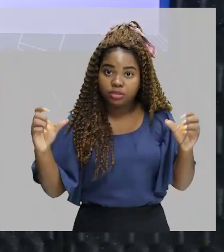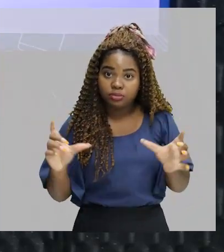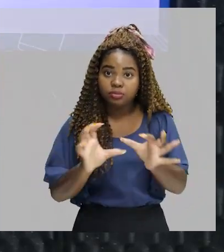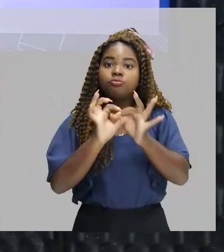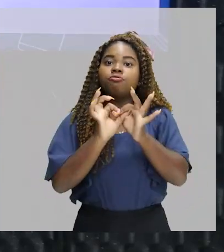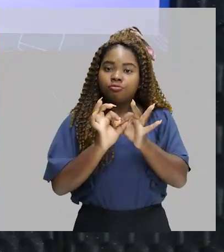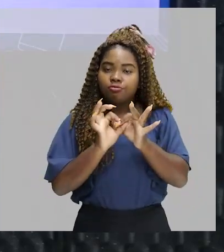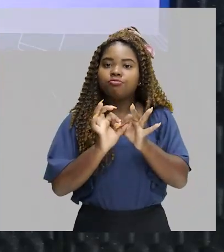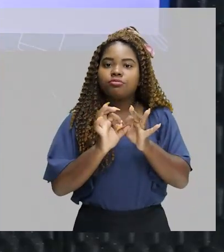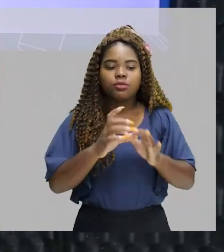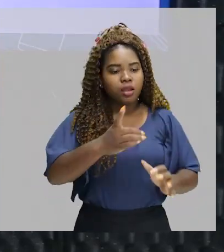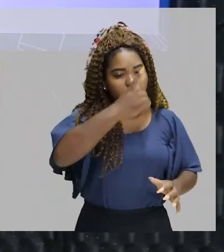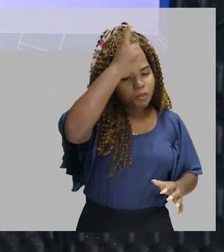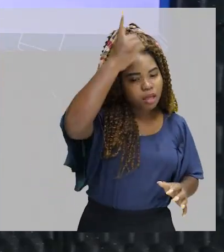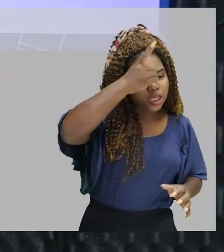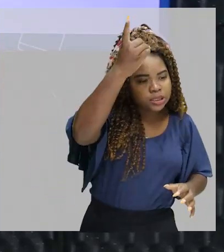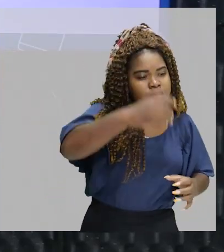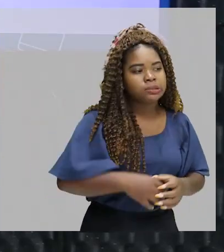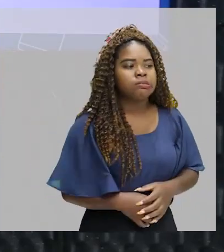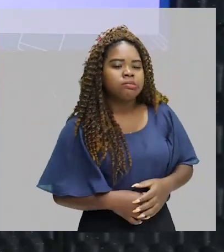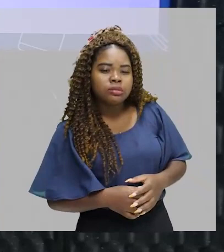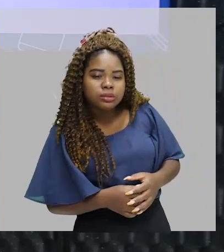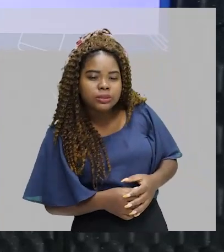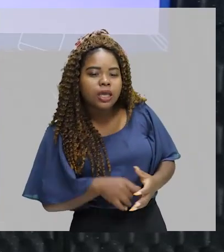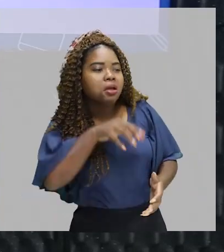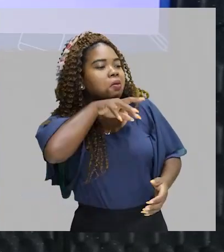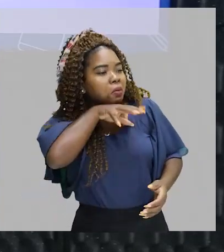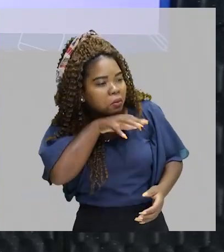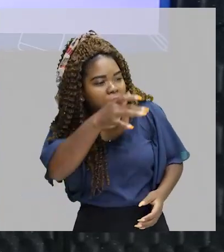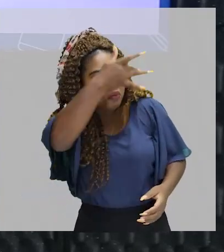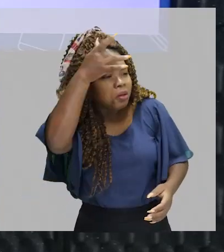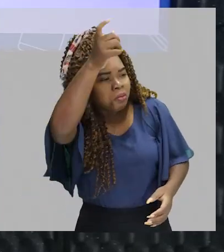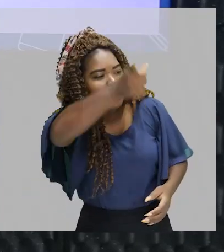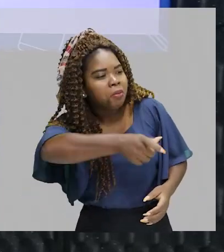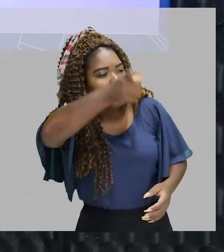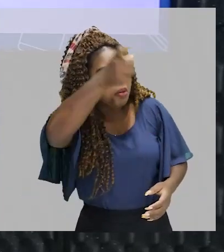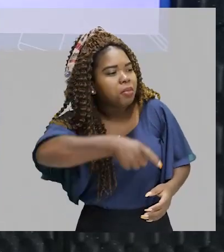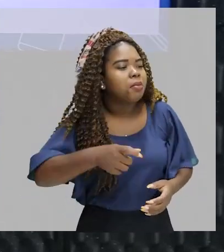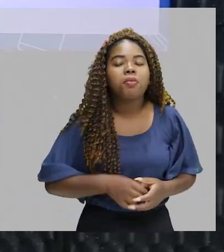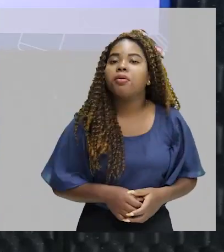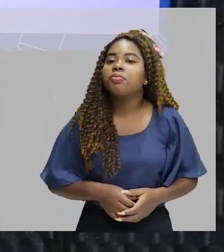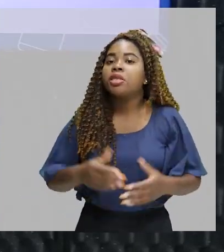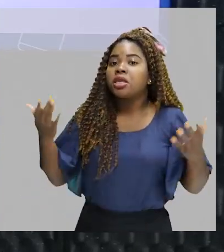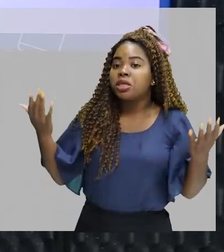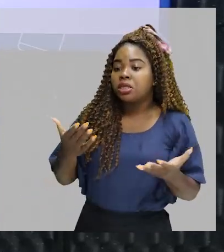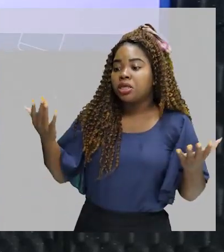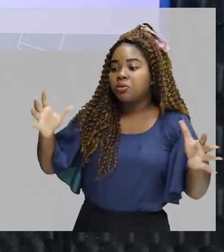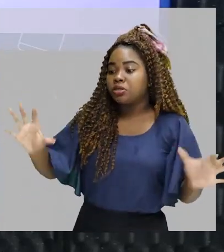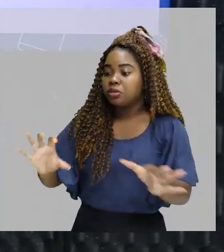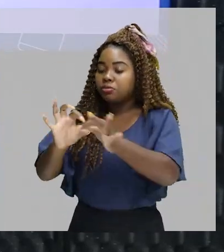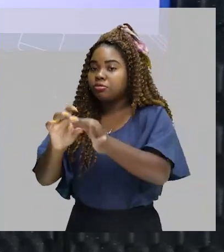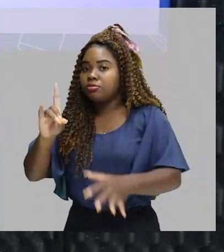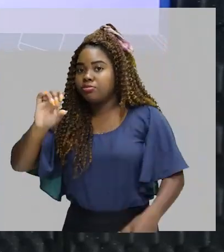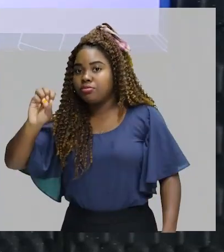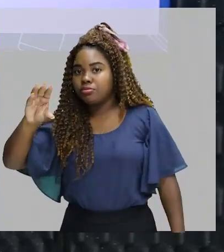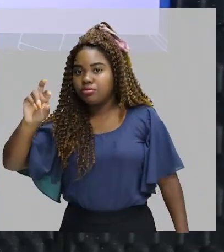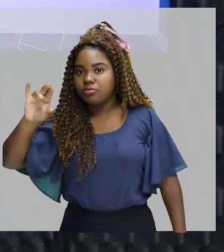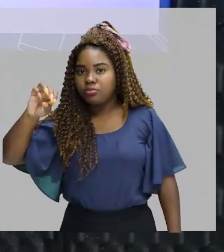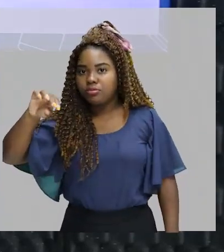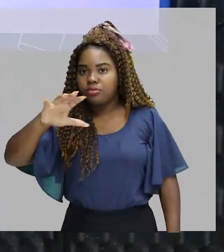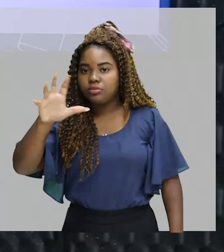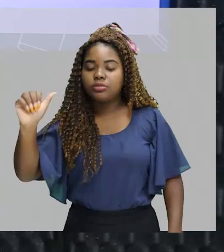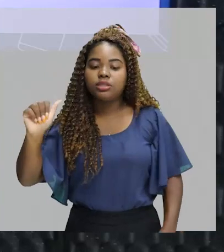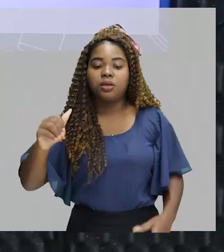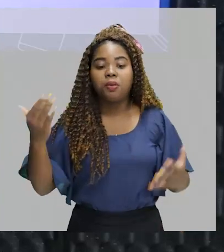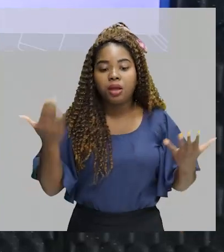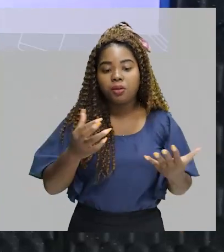que acaba inspirando negativamente as pessoas a agirem de maneira discriminatória. Nesse caso, por conta da questão